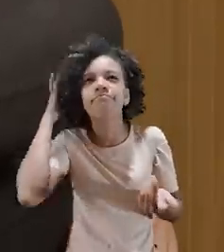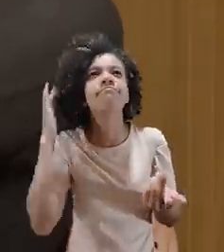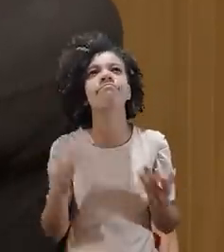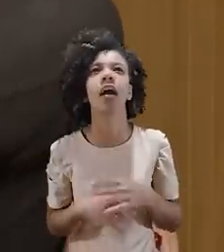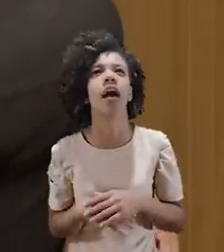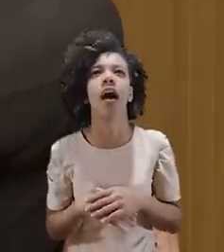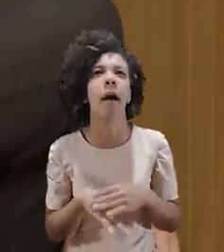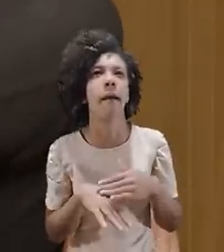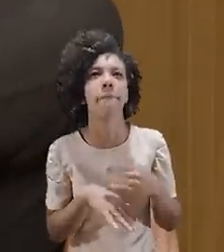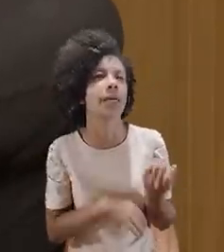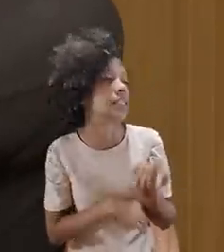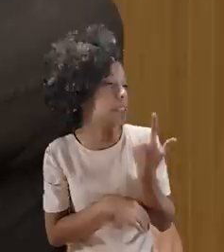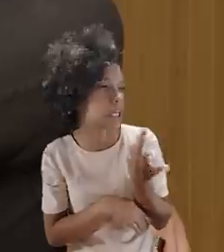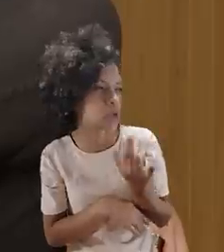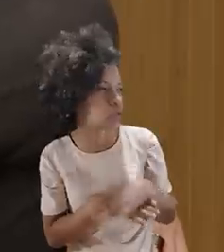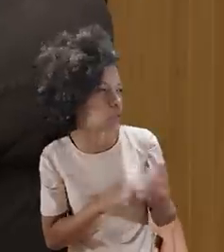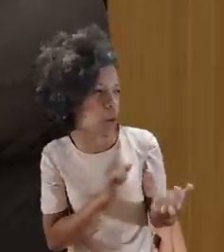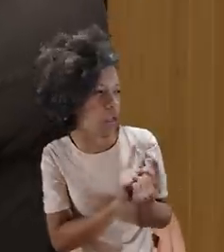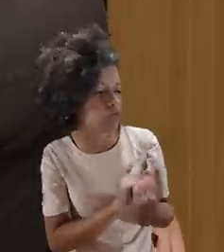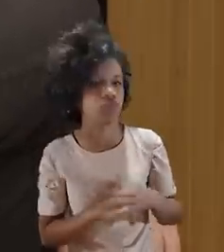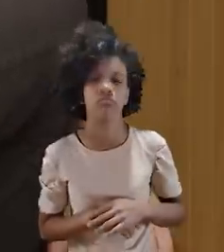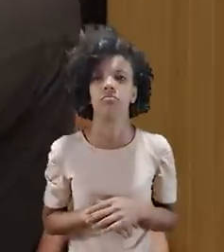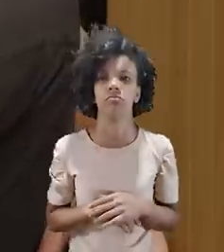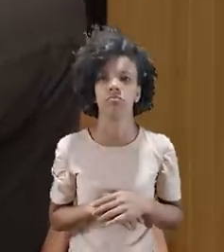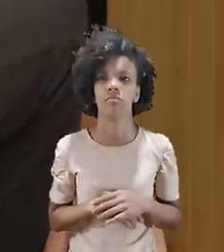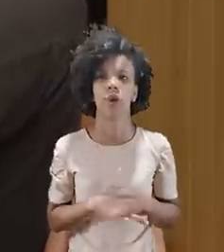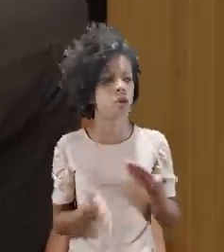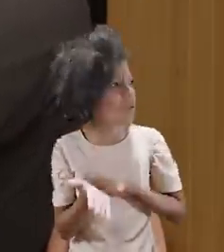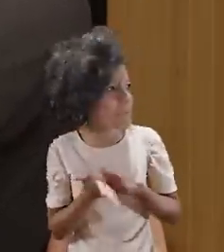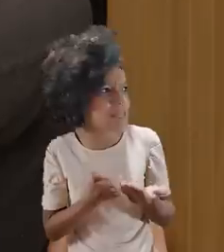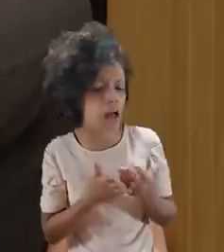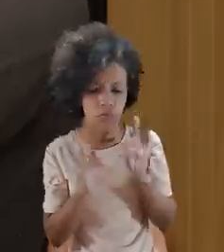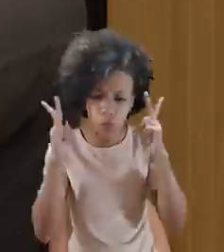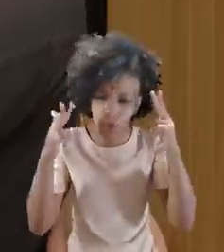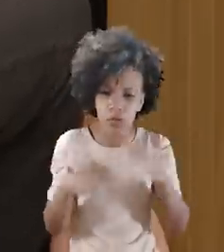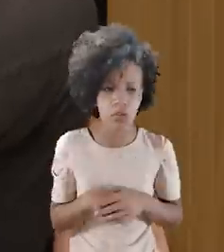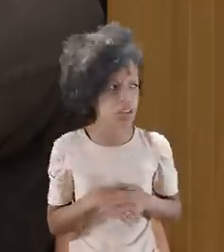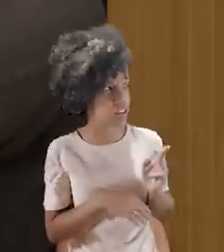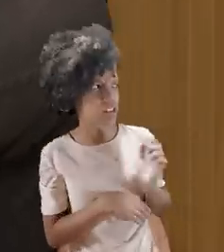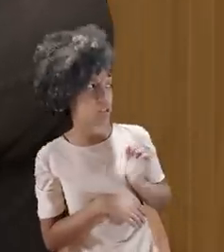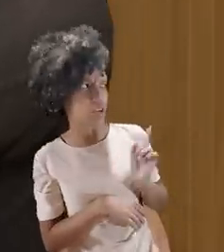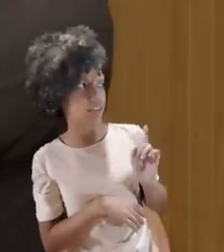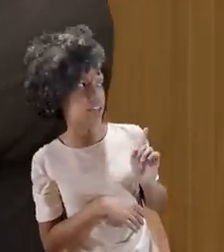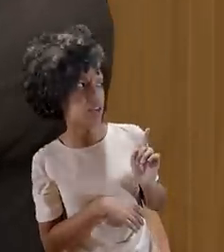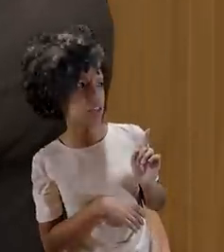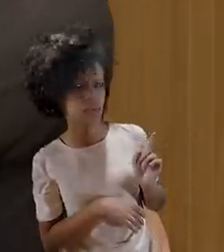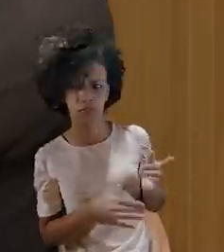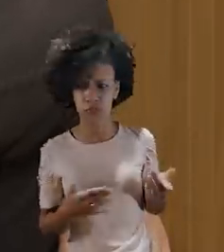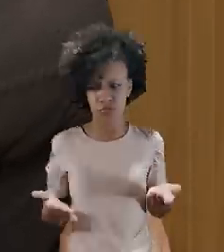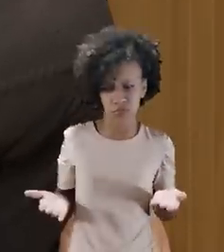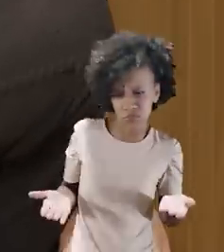e vamos mais bizarro assim que ouvir um cliente e quando eu ia começar a cortar cabelo para você é não né velho